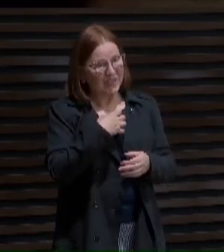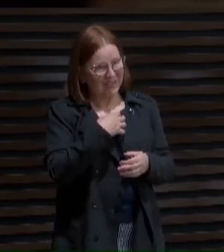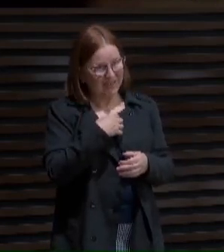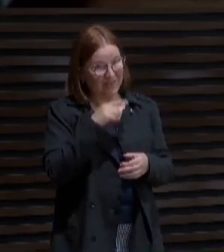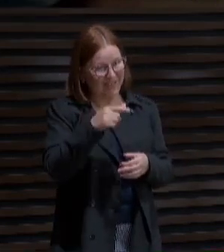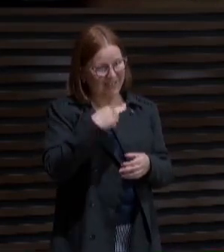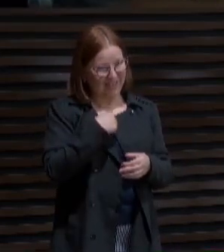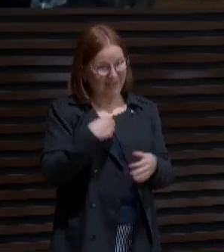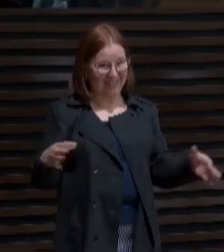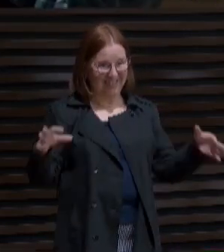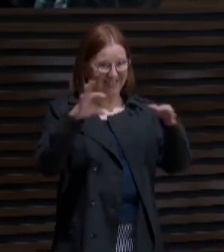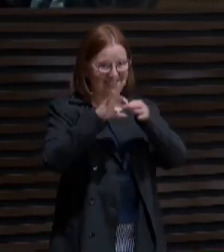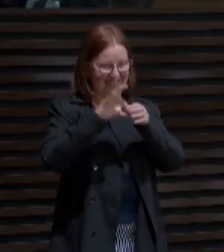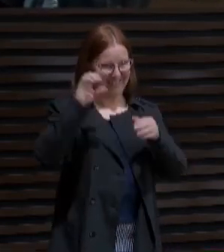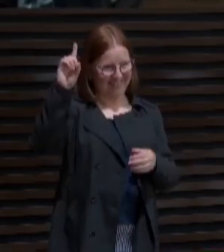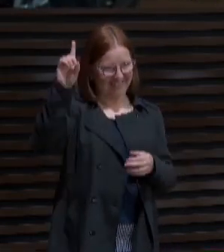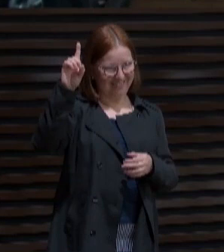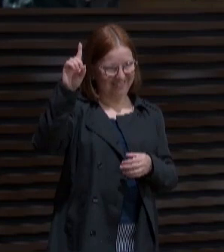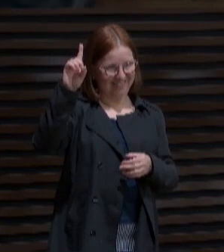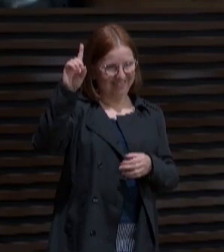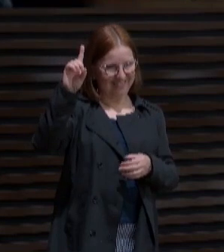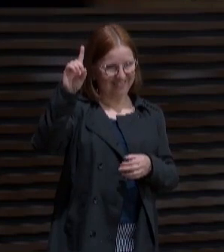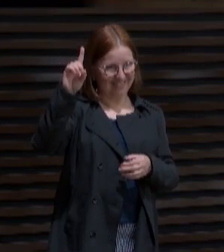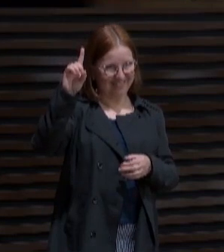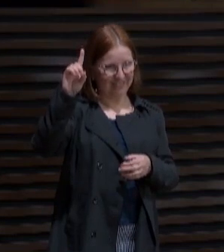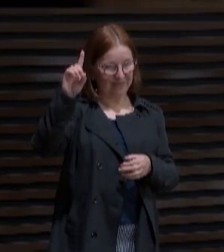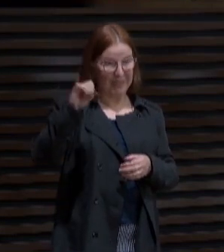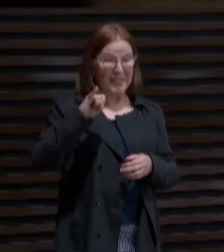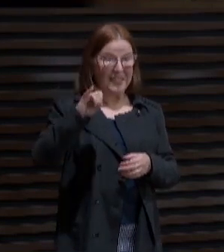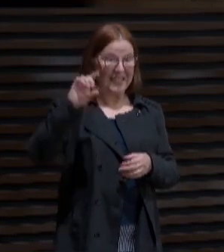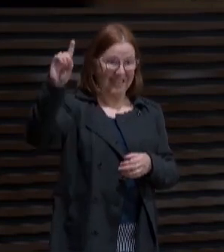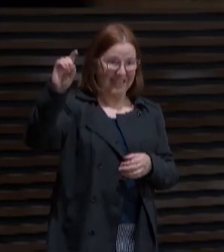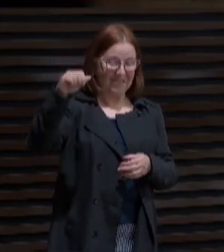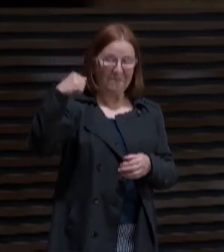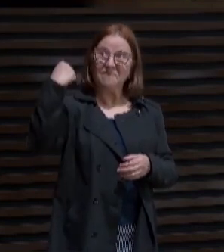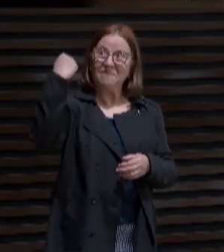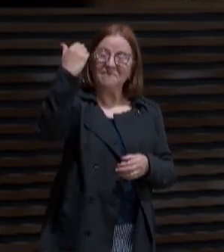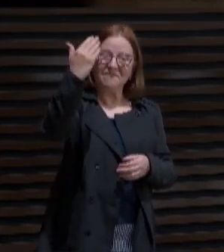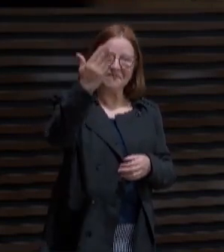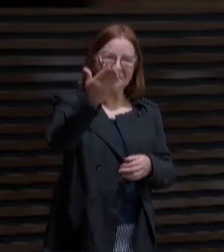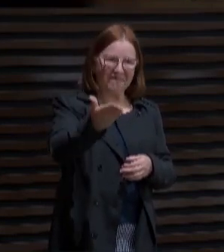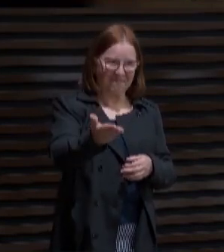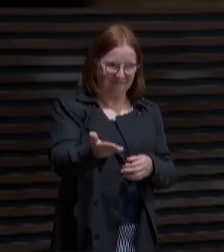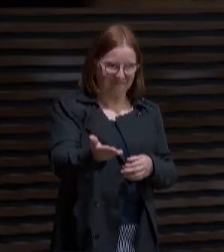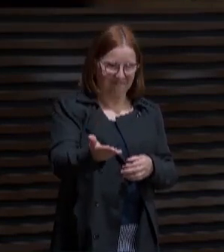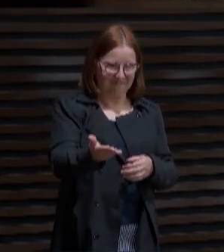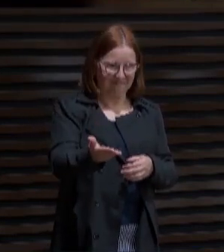e eu sermos reconciliados com Deus é se Ele estender a sua mão sobre